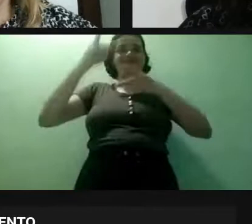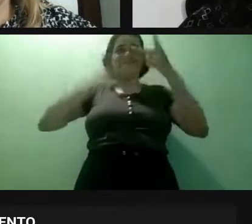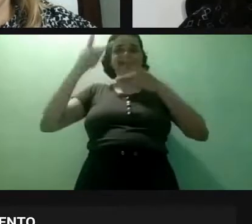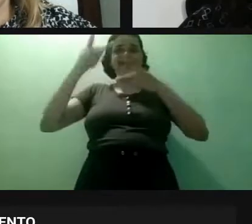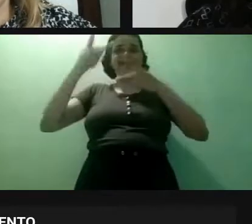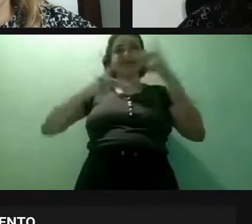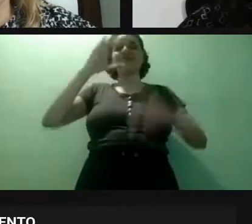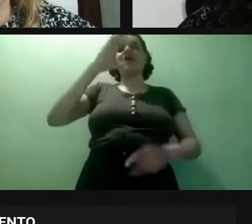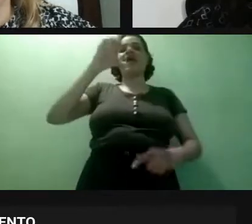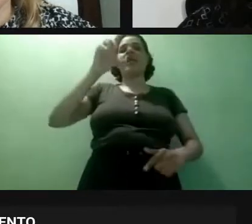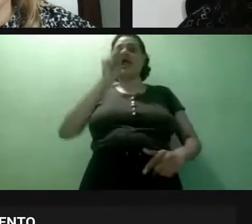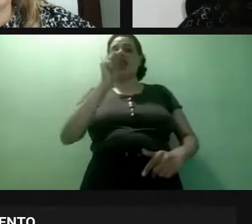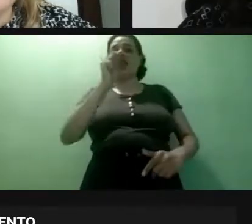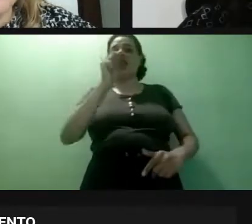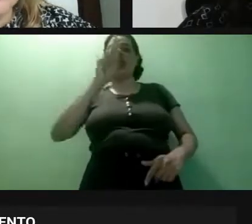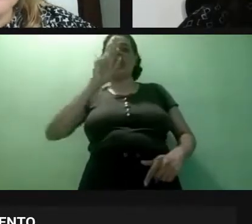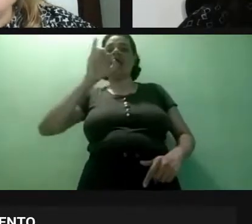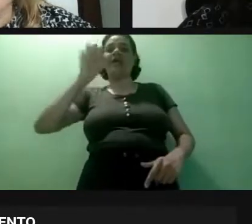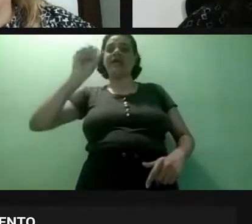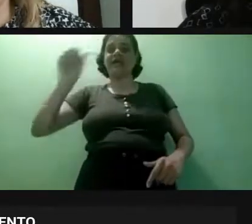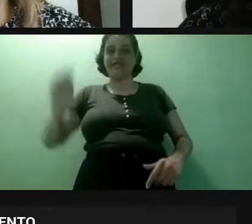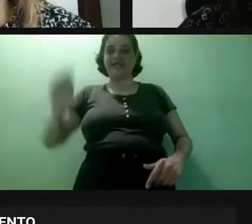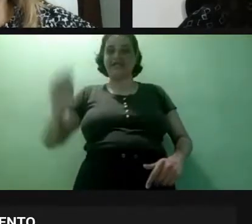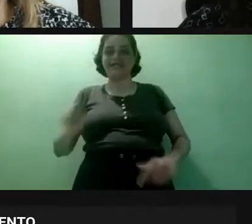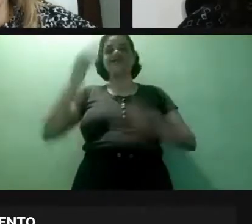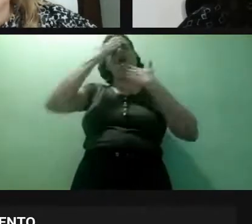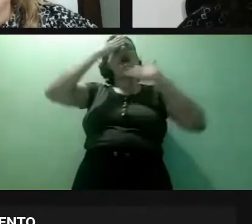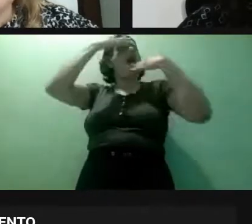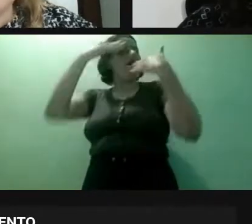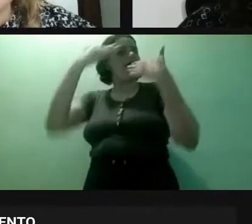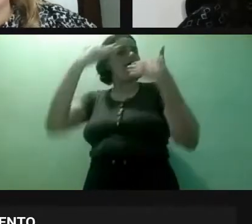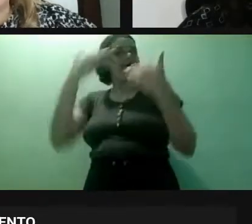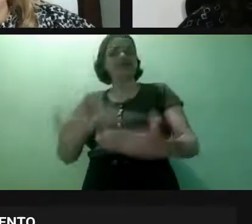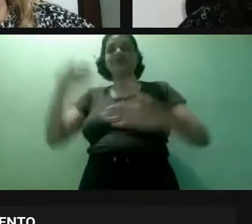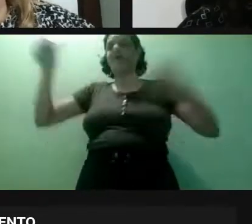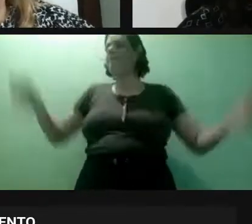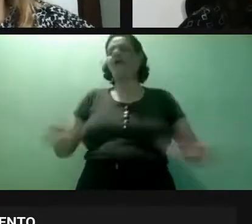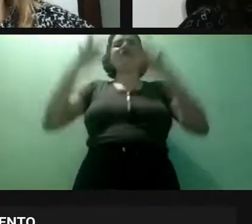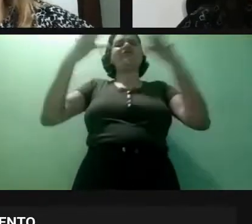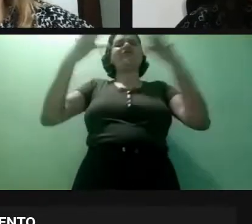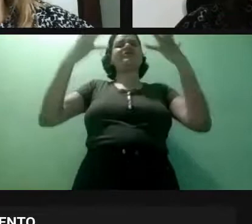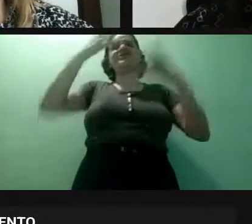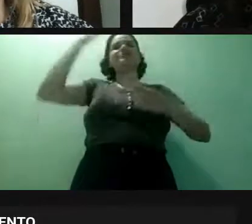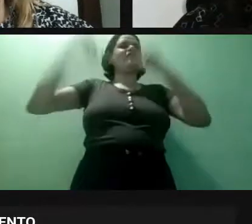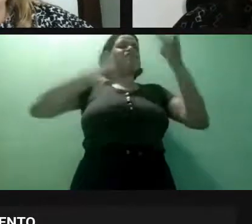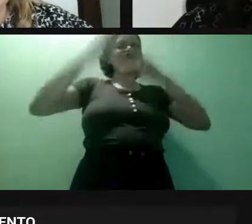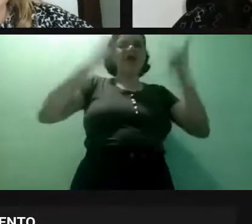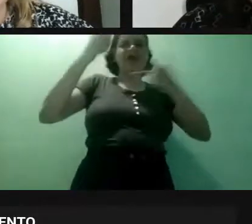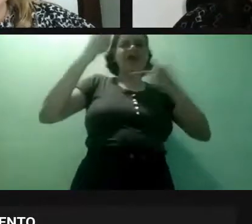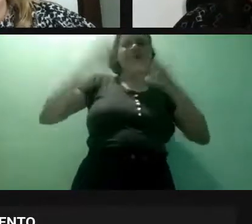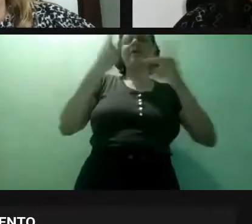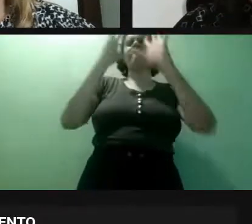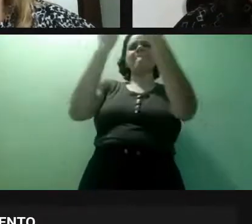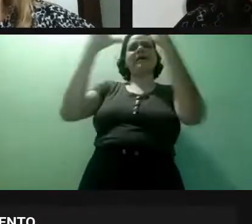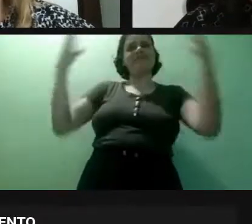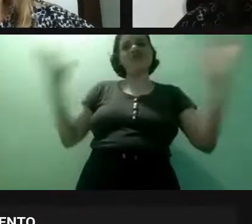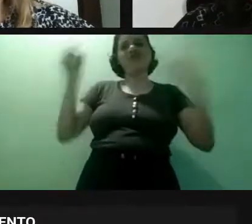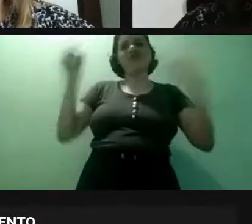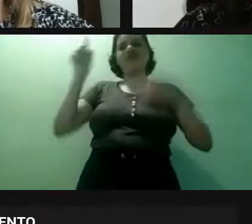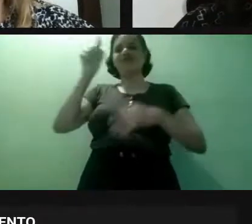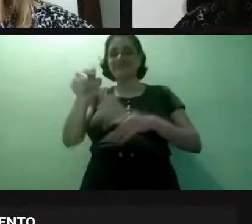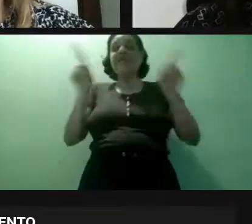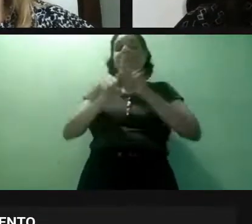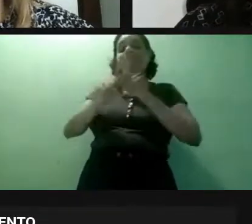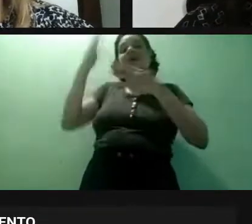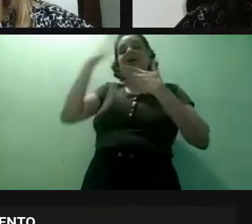gente que agradece, foi maravilhoso, né? Muitos comentários aqui, parabenizando você,